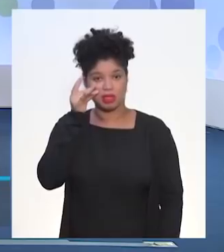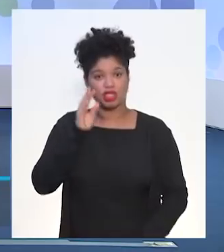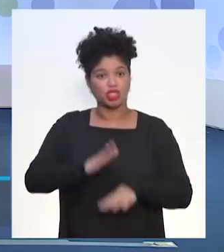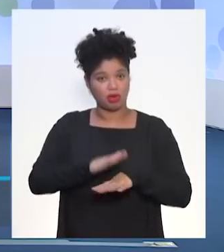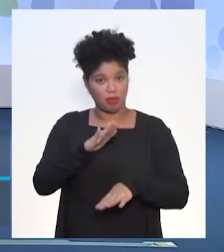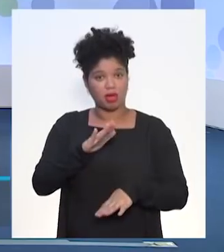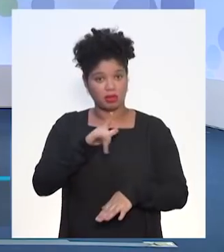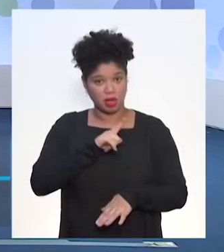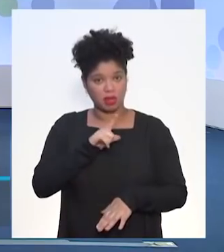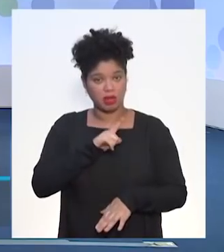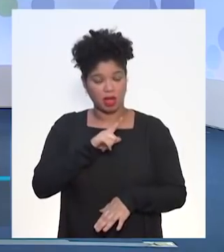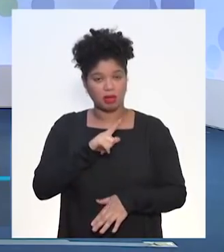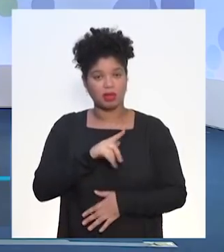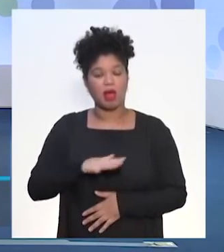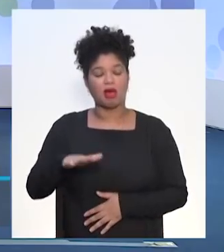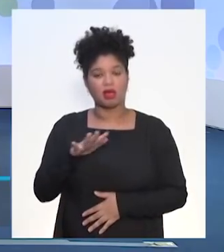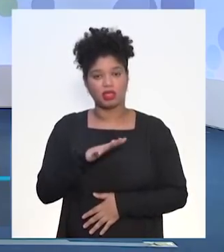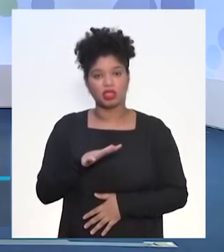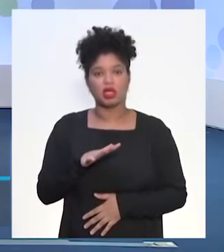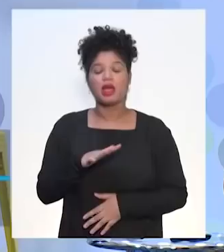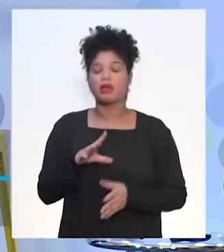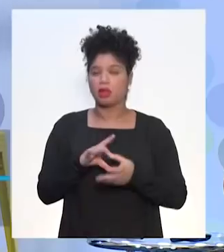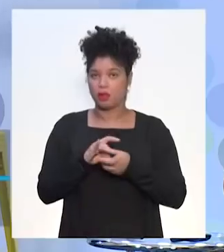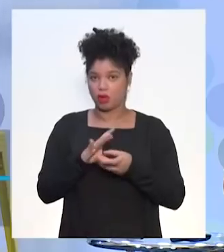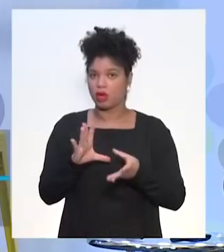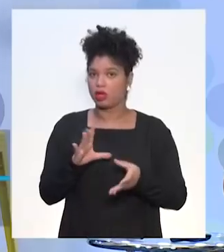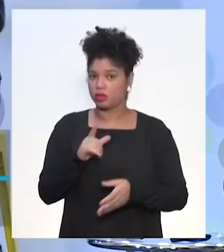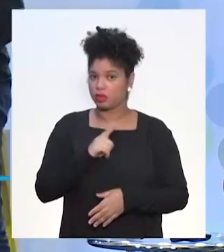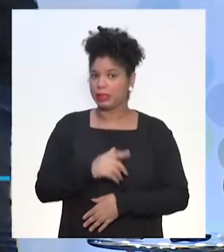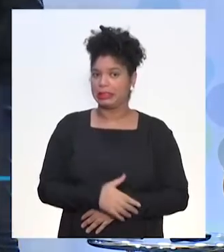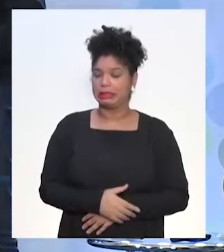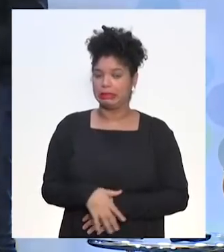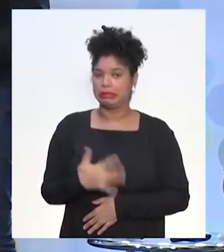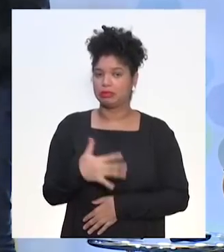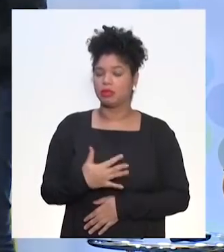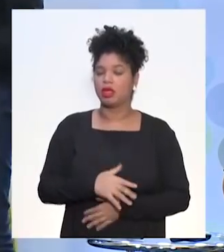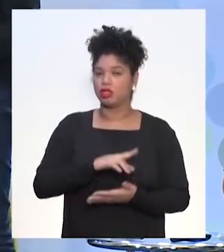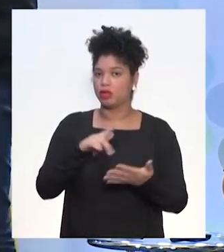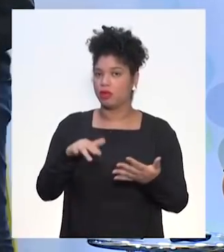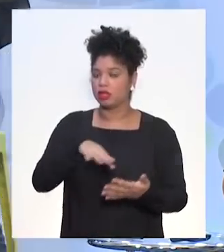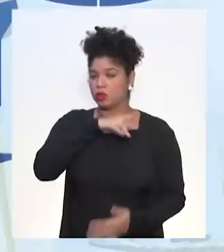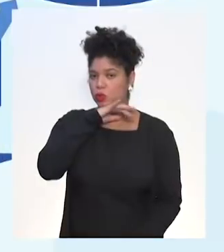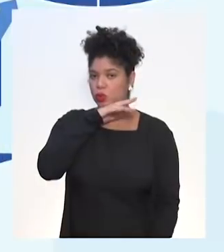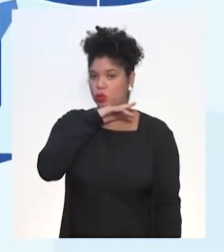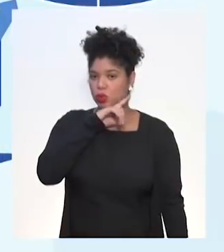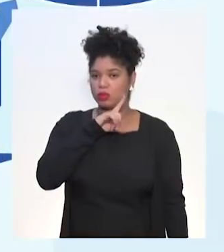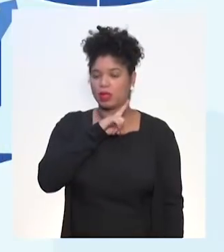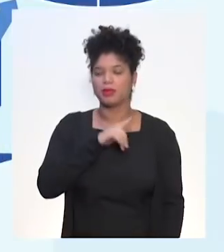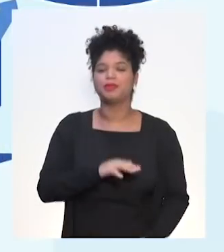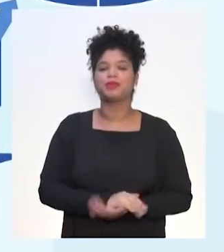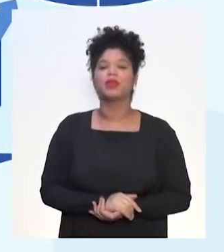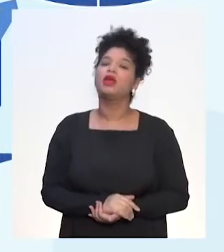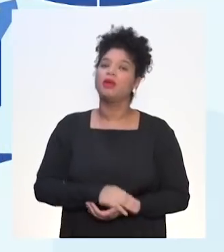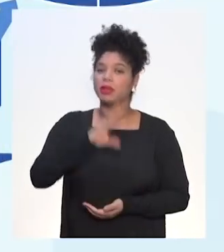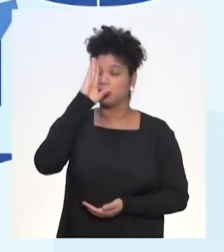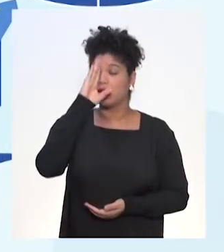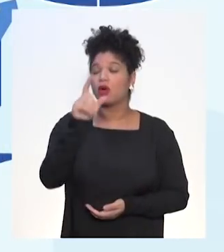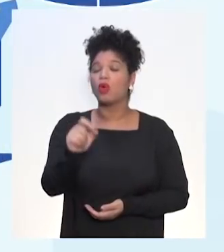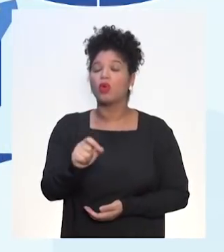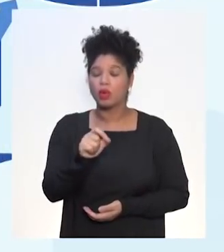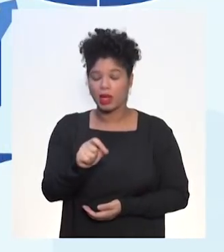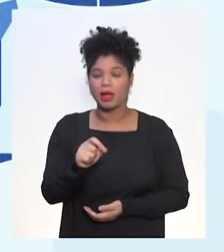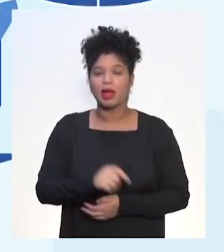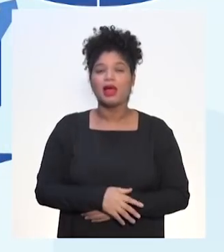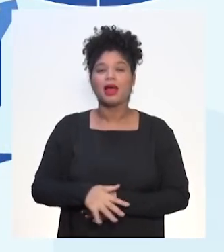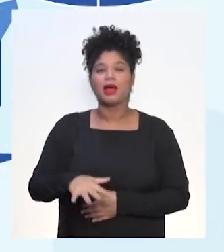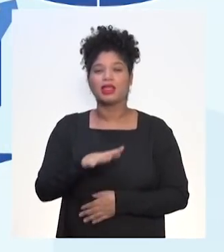Estado democrático de direito. Gente, nesse clima, as instituições democráticas, elas entram em processo